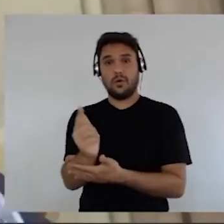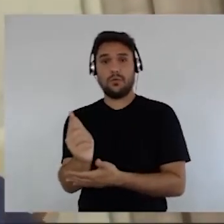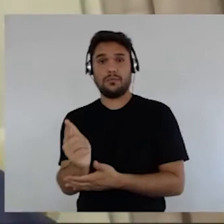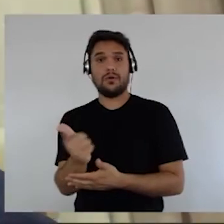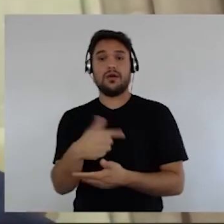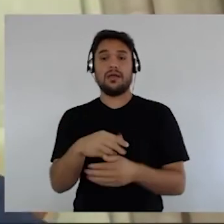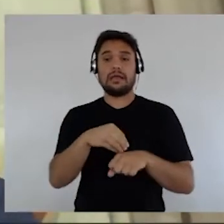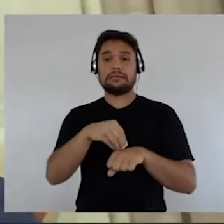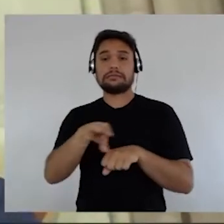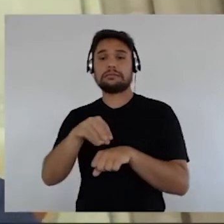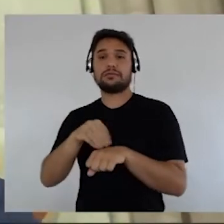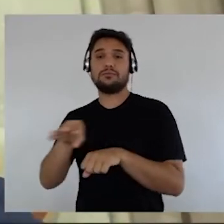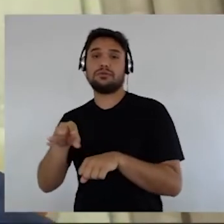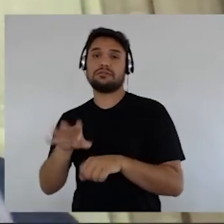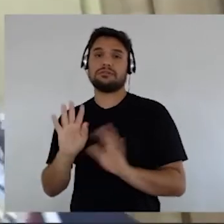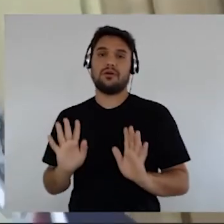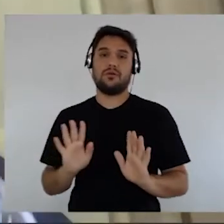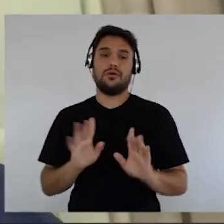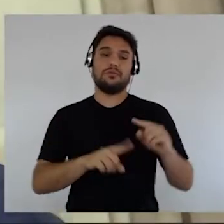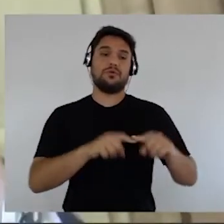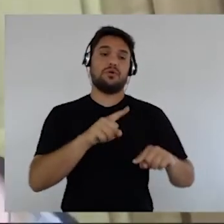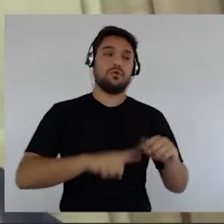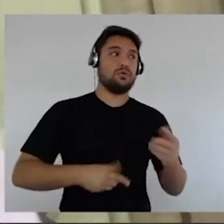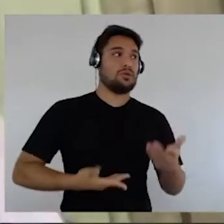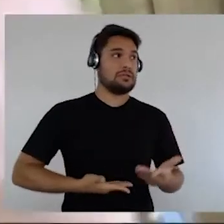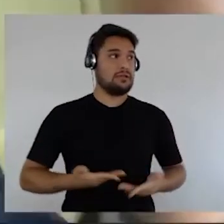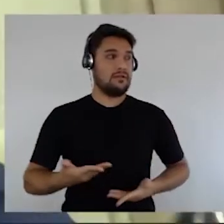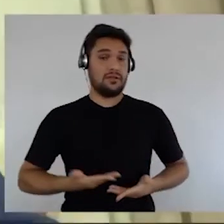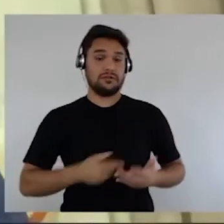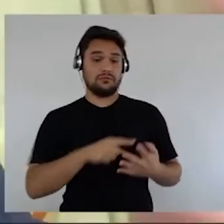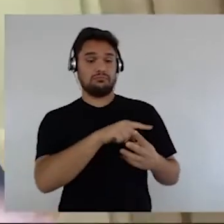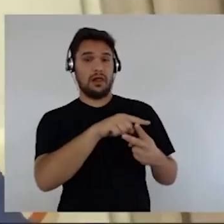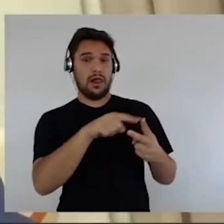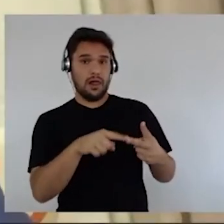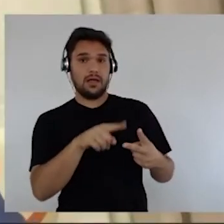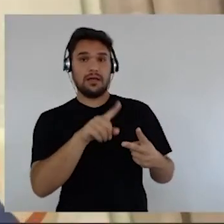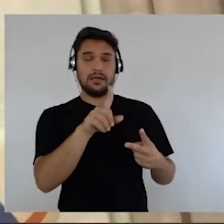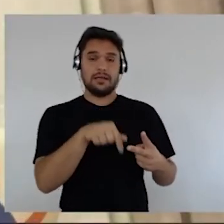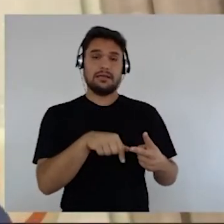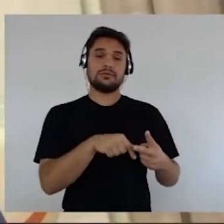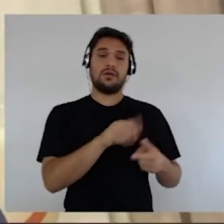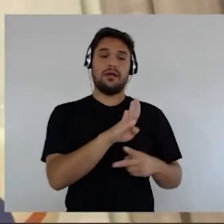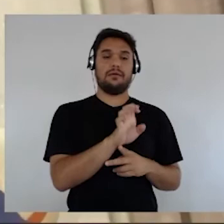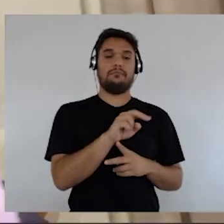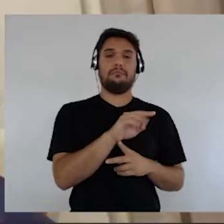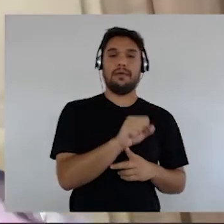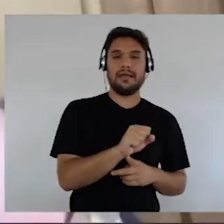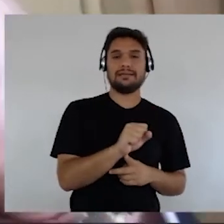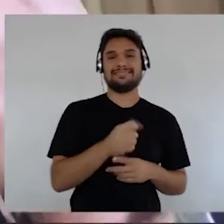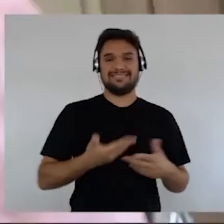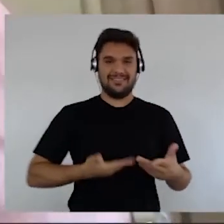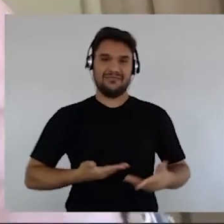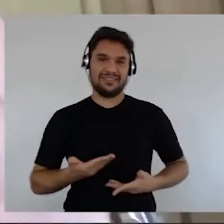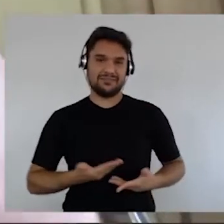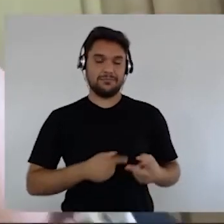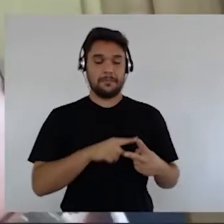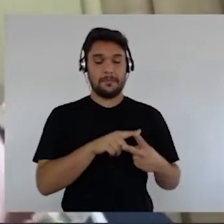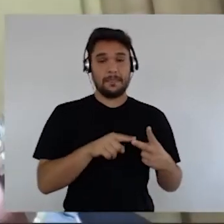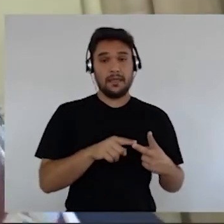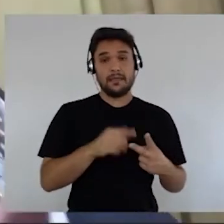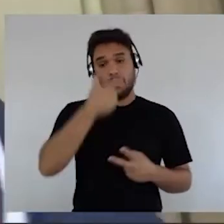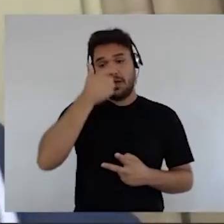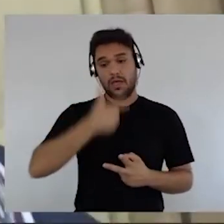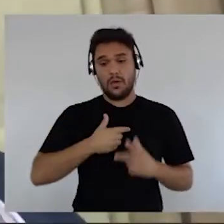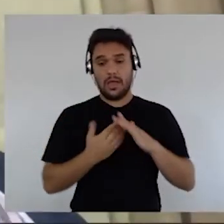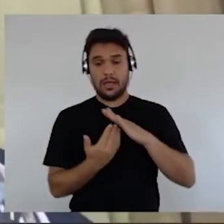e distribuição de riqueza. Riquezas são exatamente bens e serviços. Então, o empresário é quem